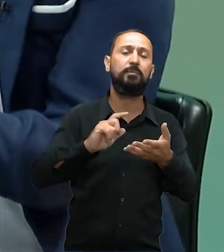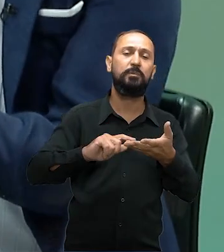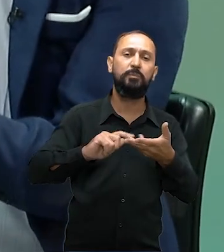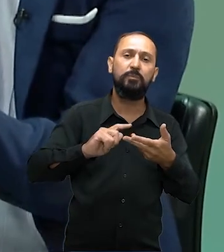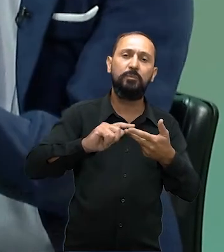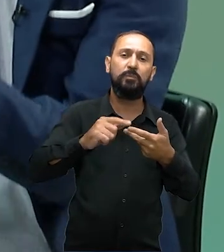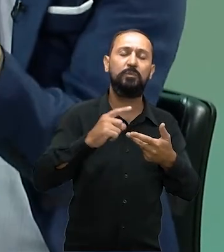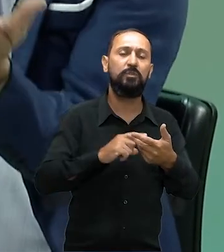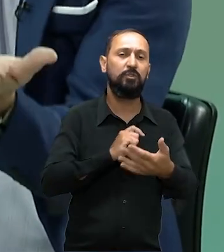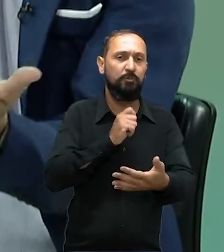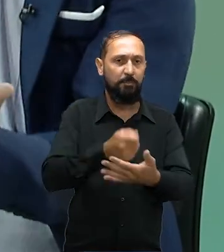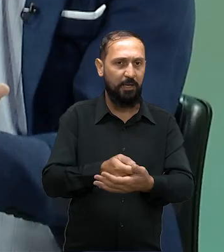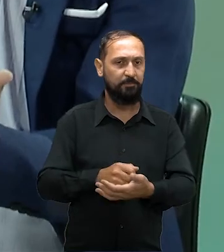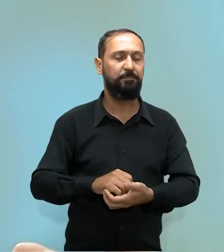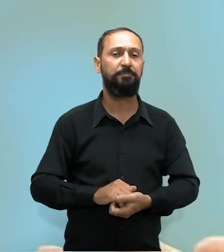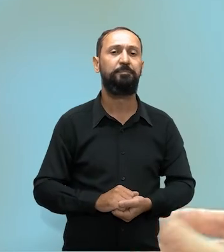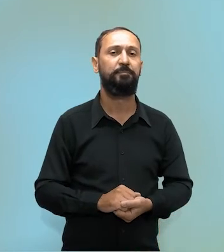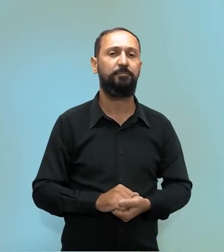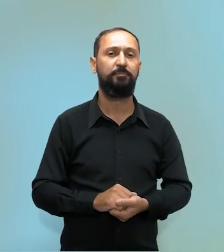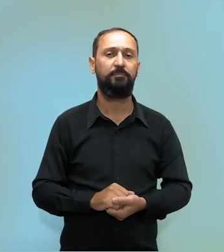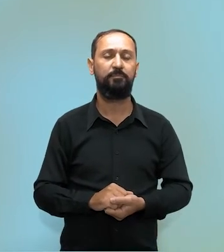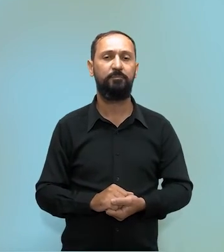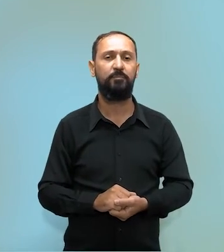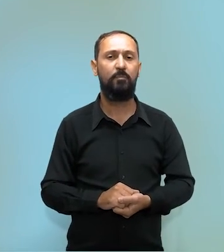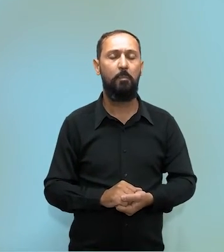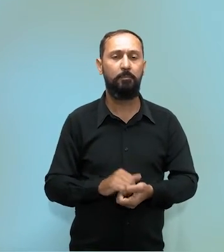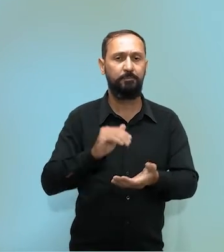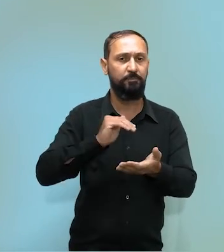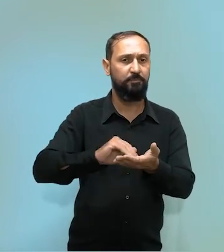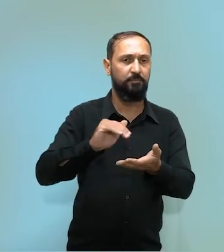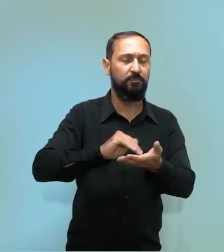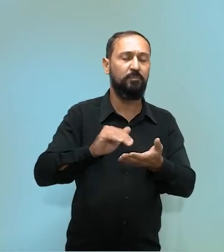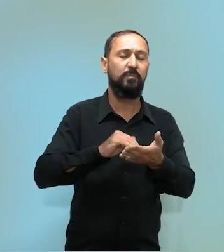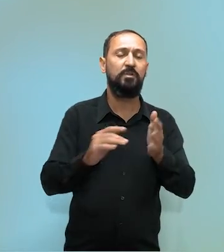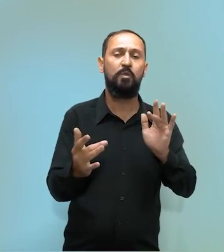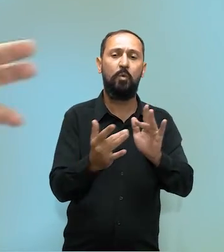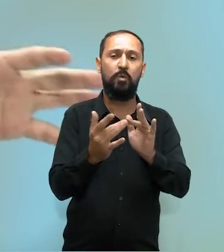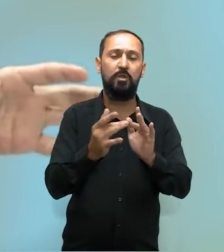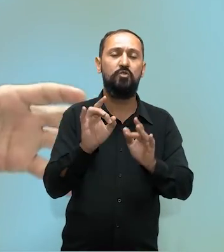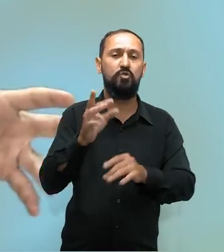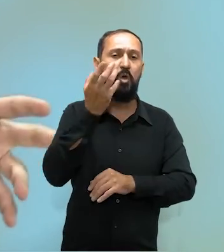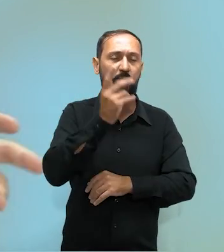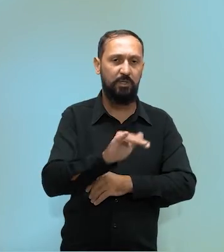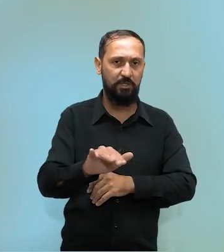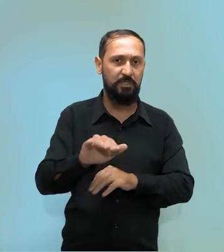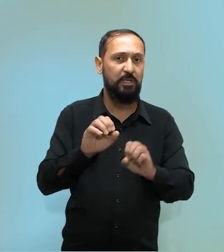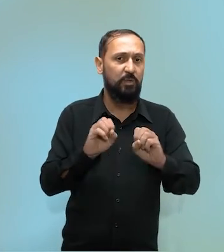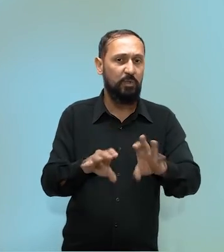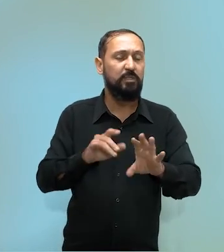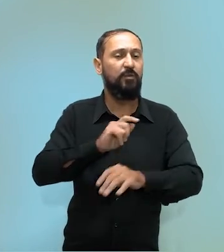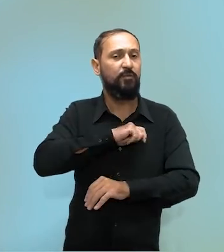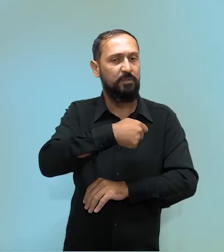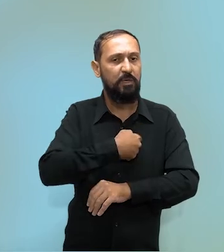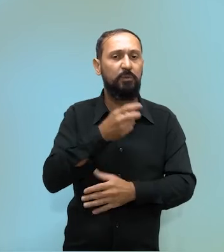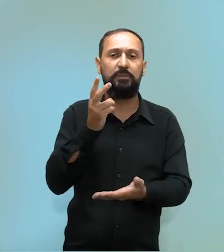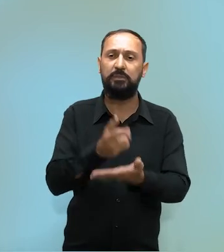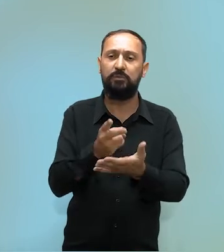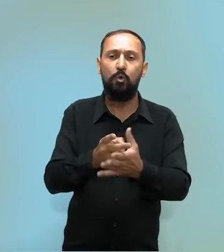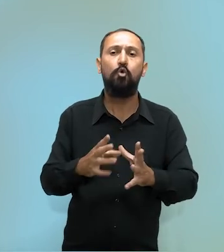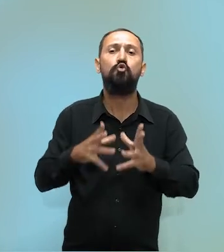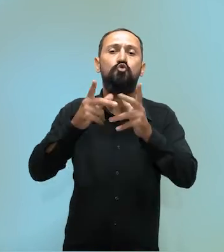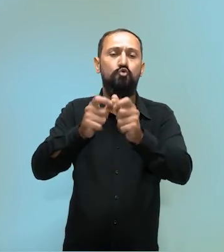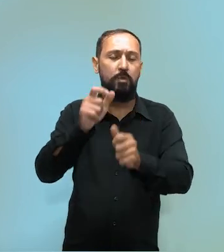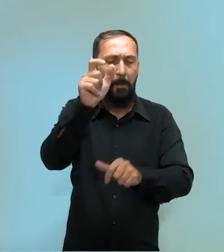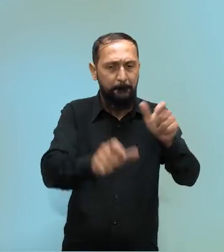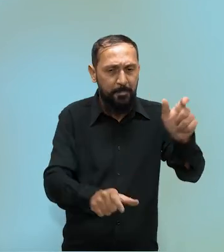né, dessa gama de tributos que a gente paga. Entendi. Então, a Cefaz não está se aproximando apenas das crianças, né? A educação fiscal é um exercício